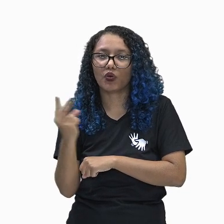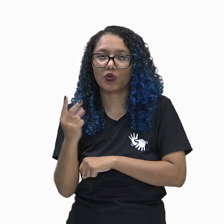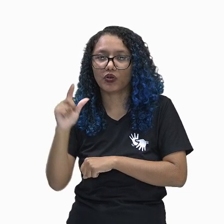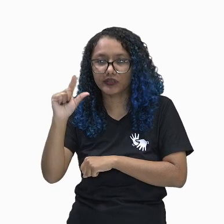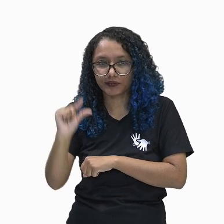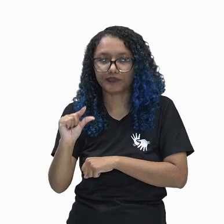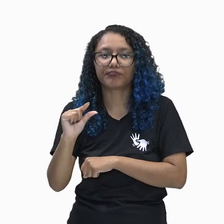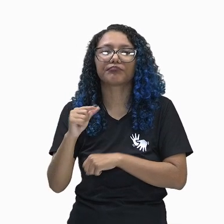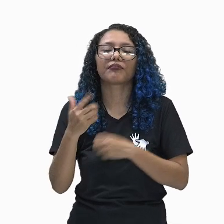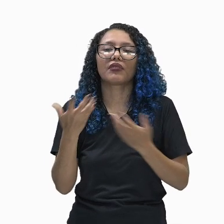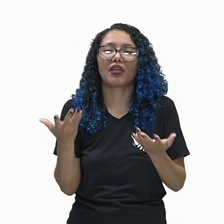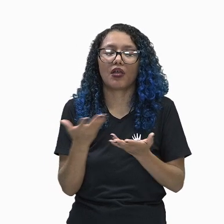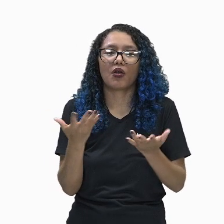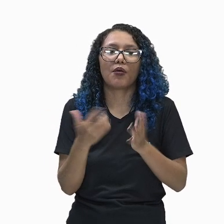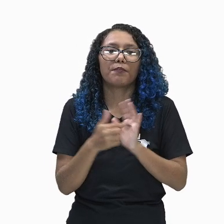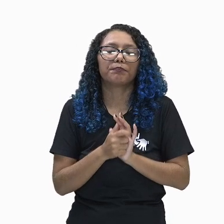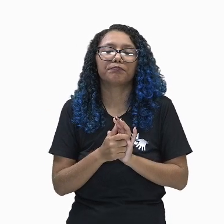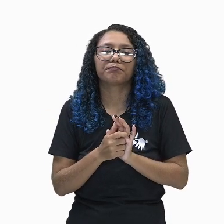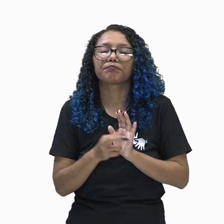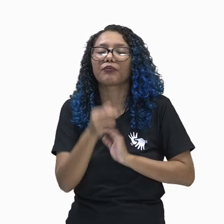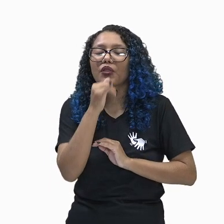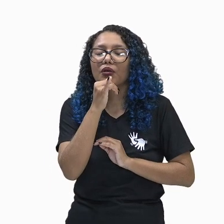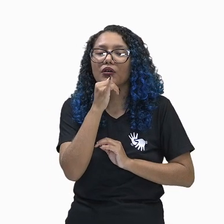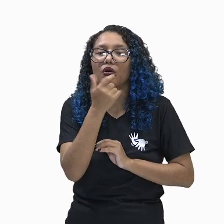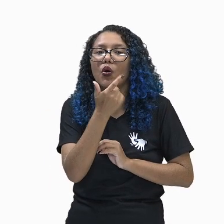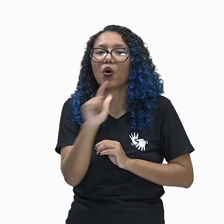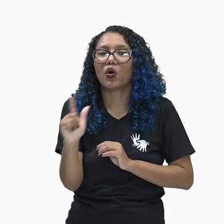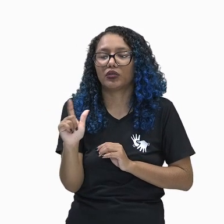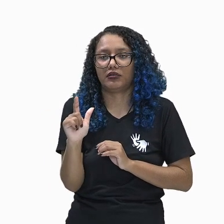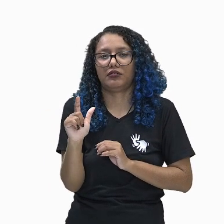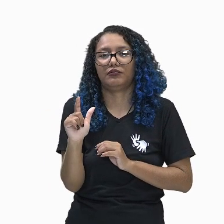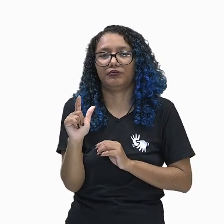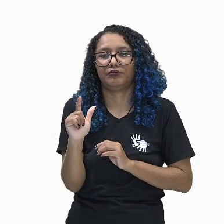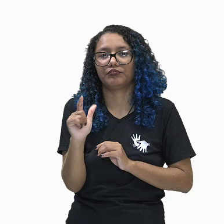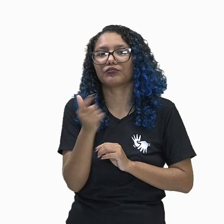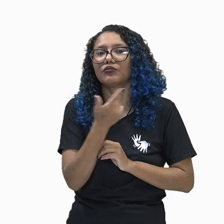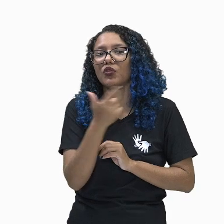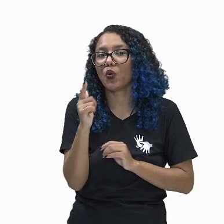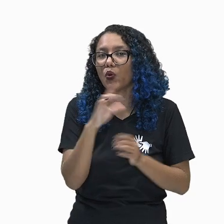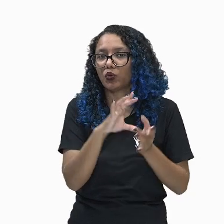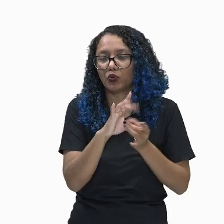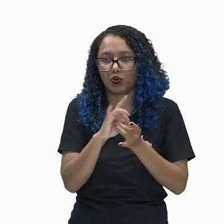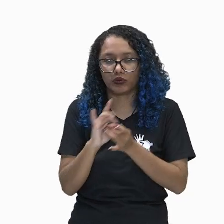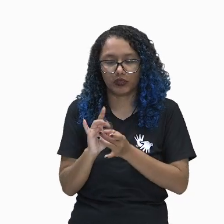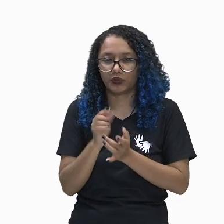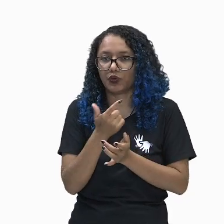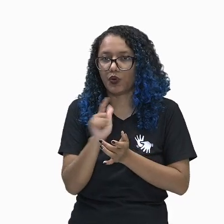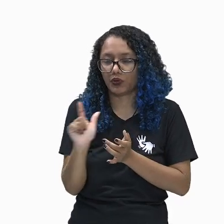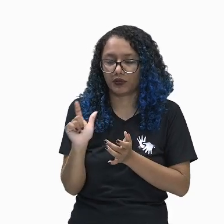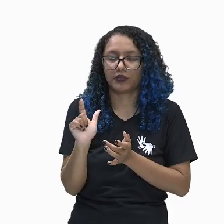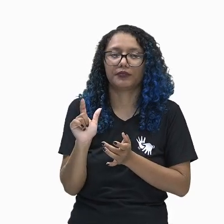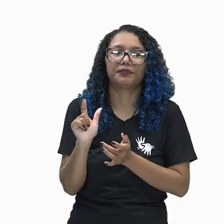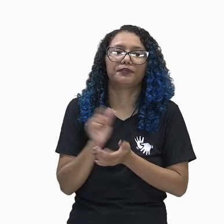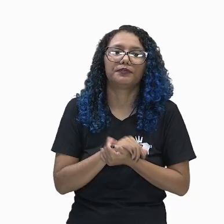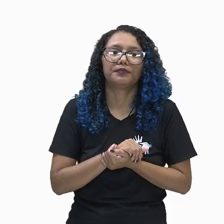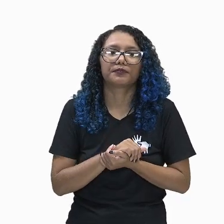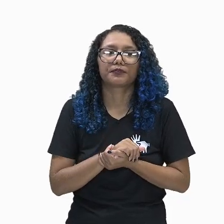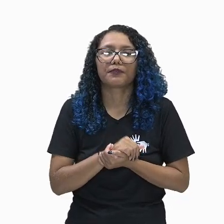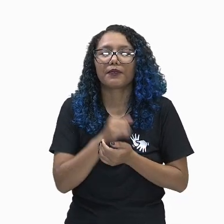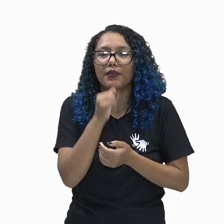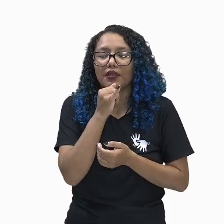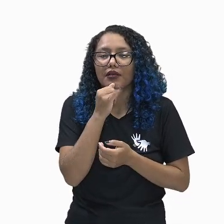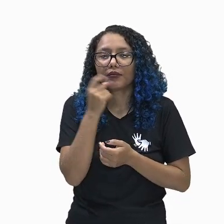Para a gente exemplificar a questão, uma outra condição, mostro para vocês aí o